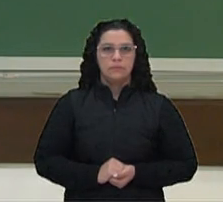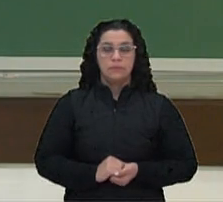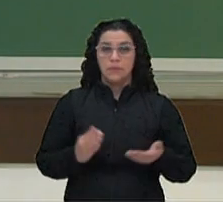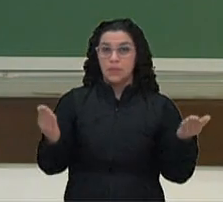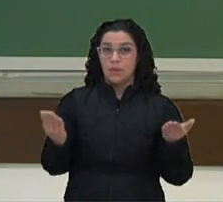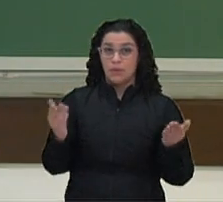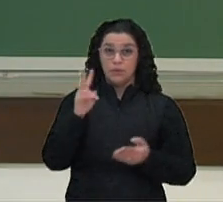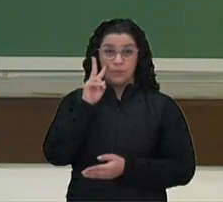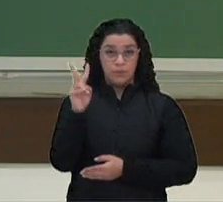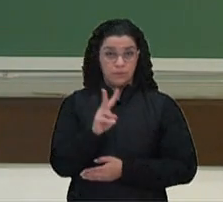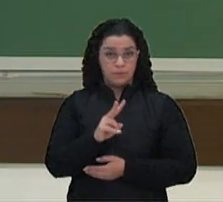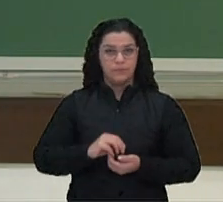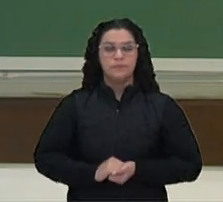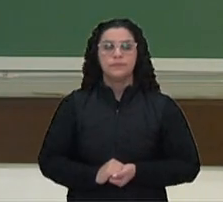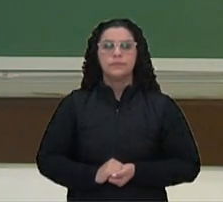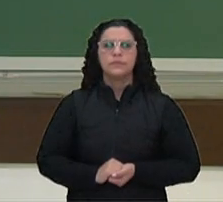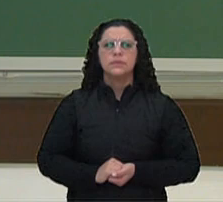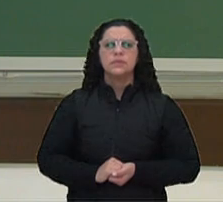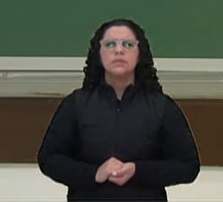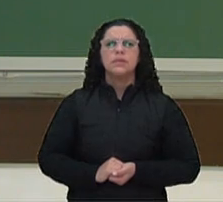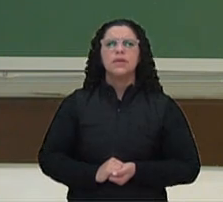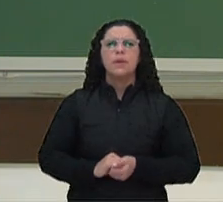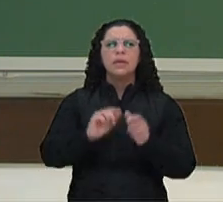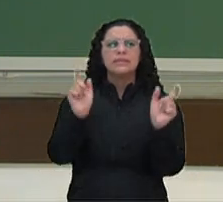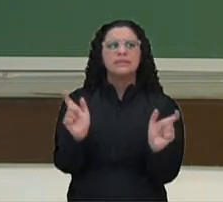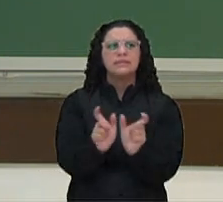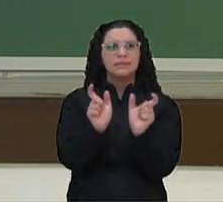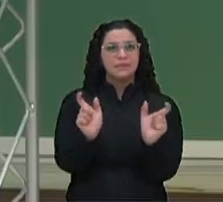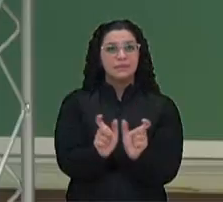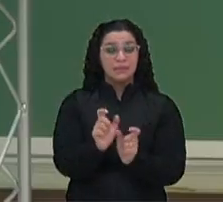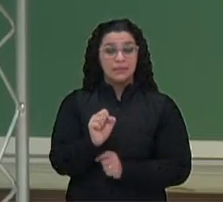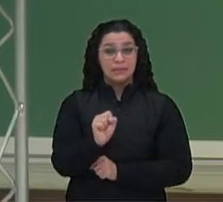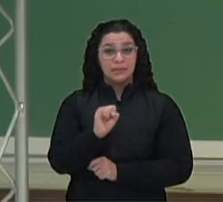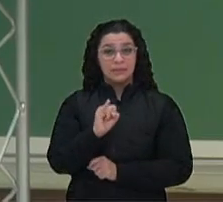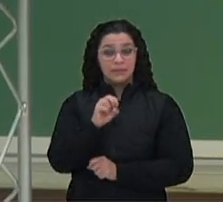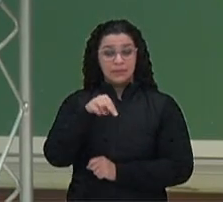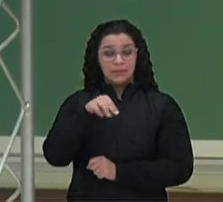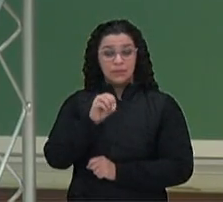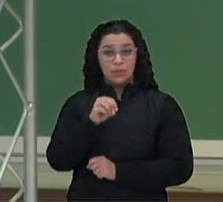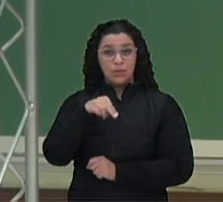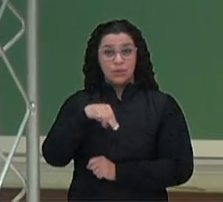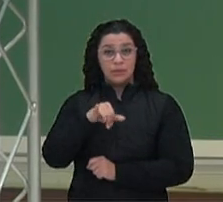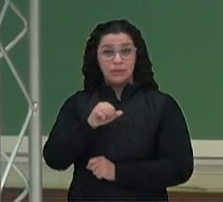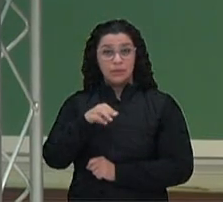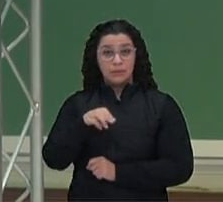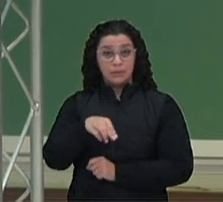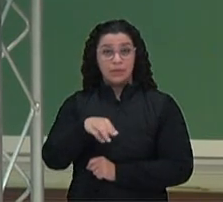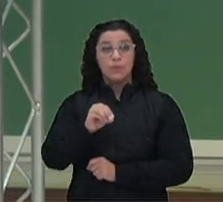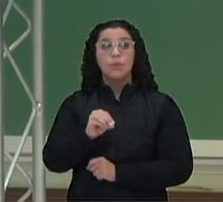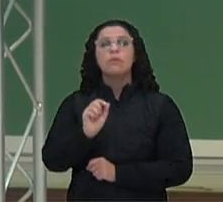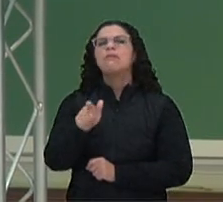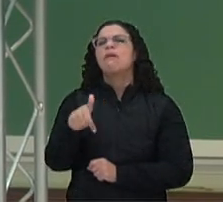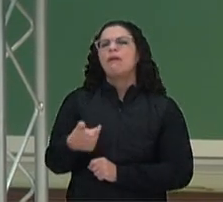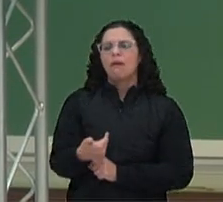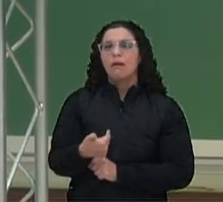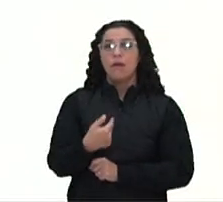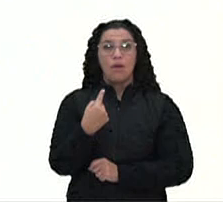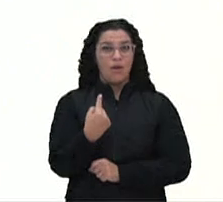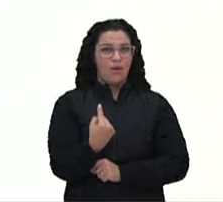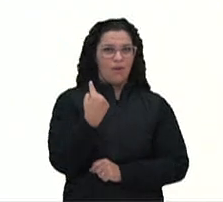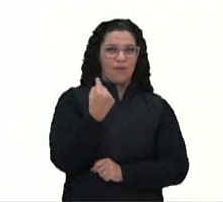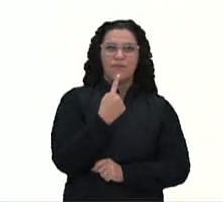Então vamos ver aqui, olha só. Quais são os sinônimos dessas palavras aqui? Hobby, pastime, né, que é passatempo,